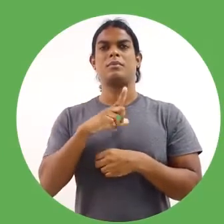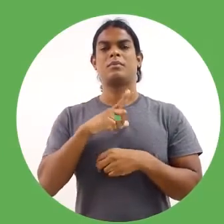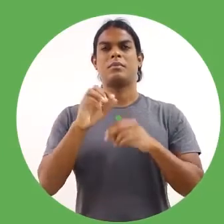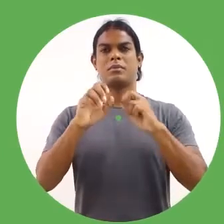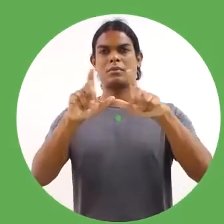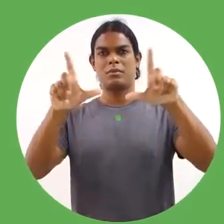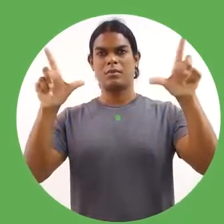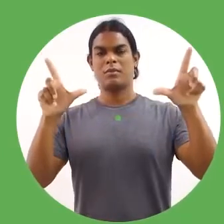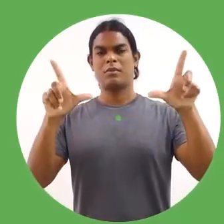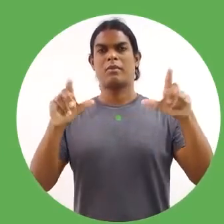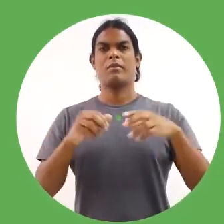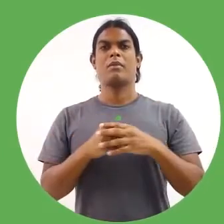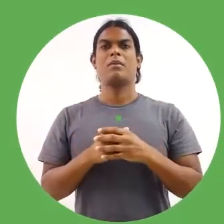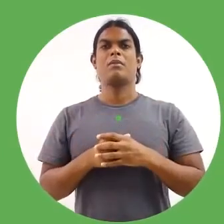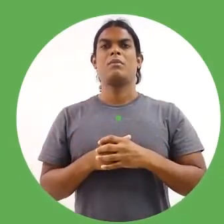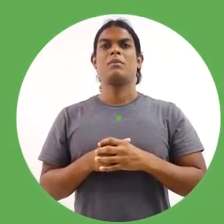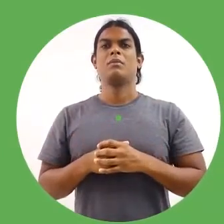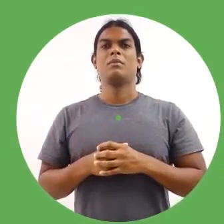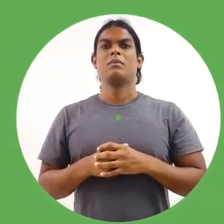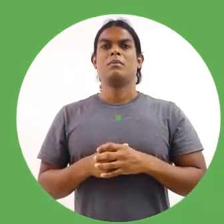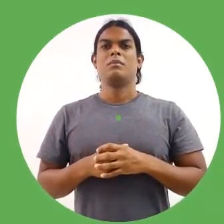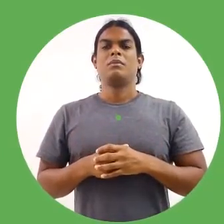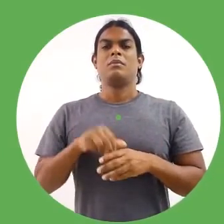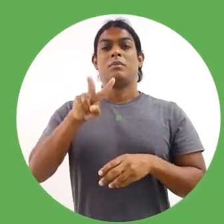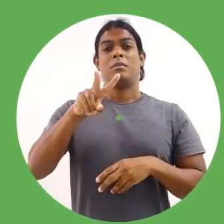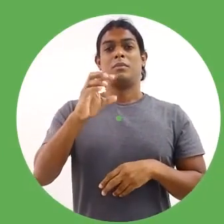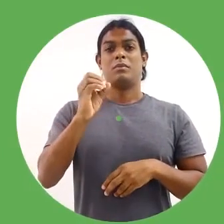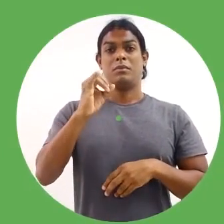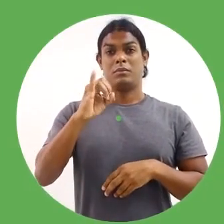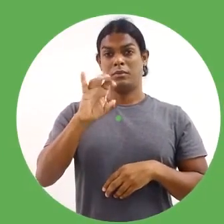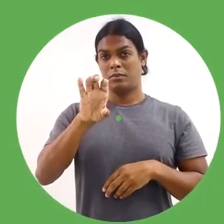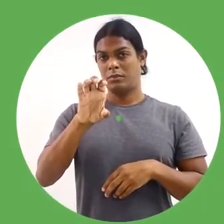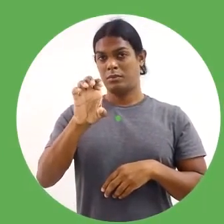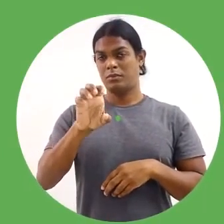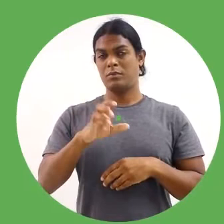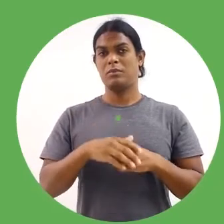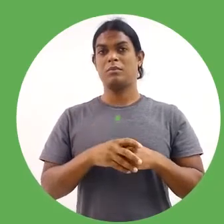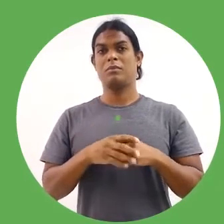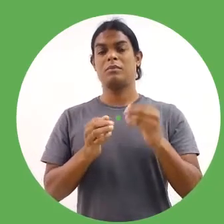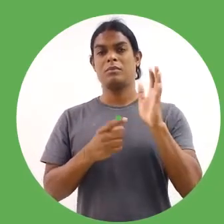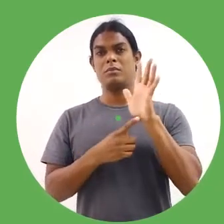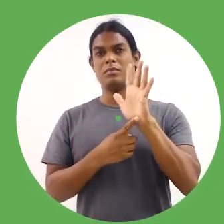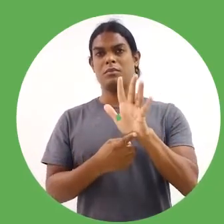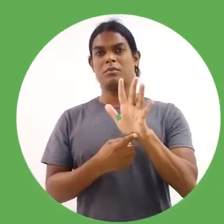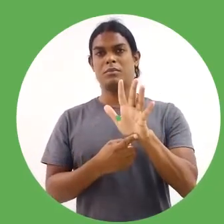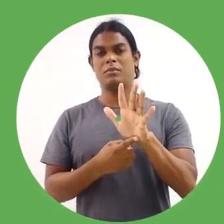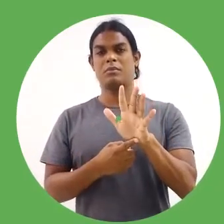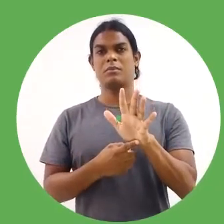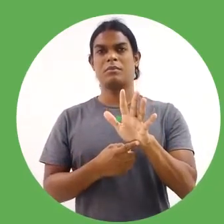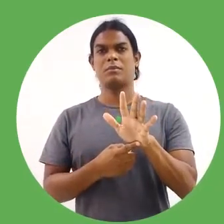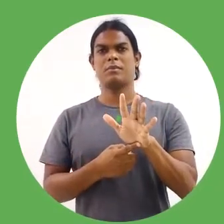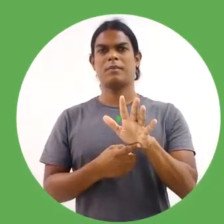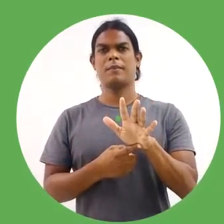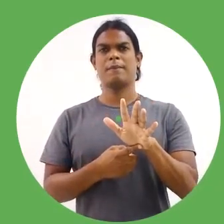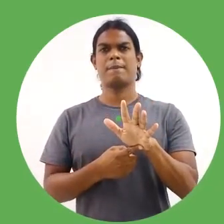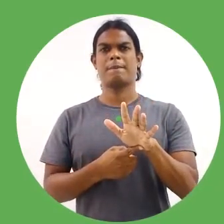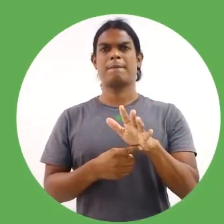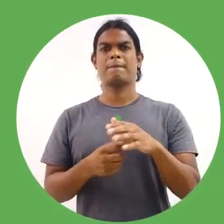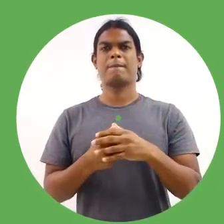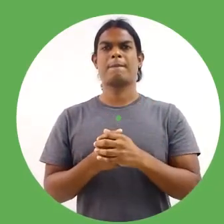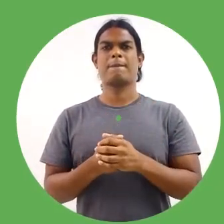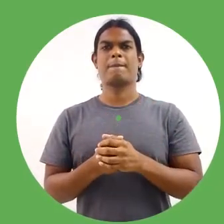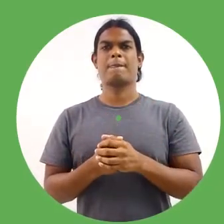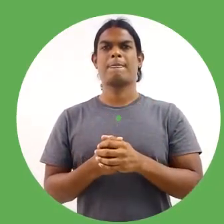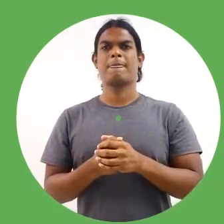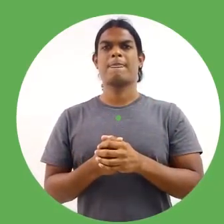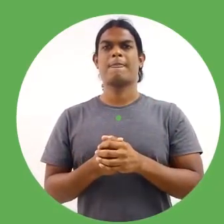tela inicial em que o VoiceThread apresenta um momento para a criação de